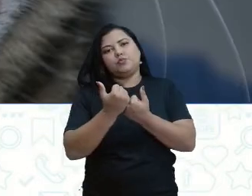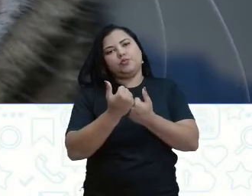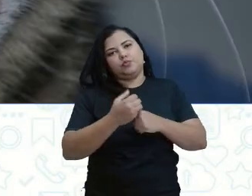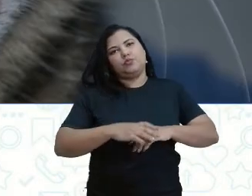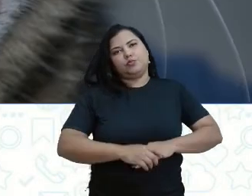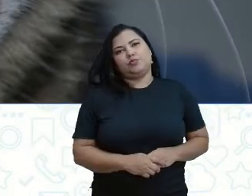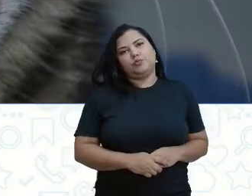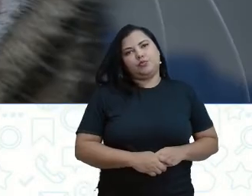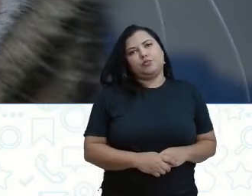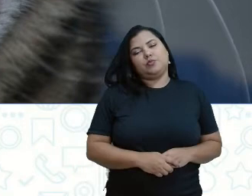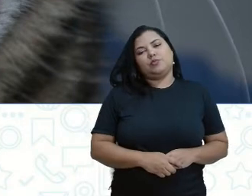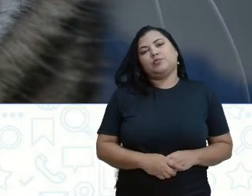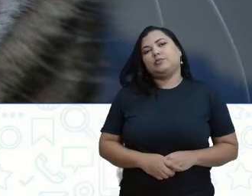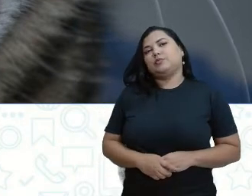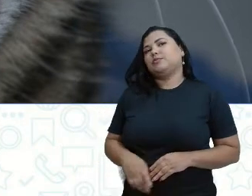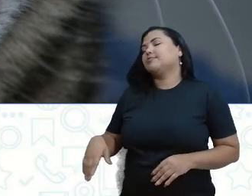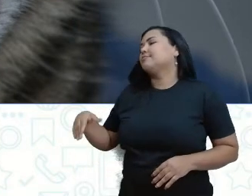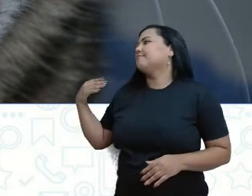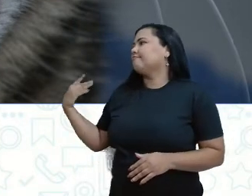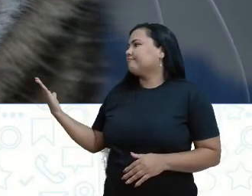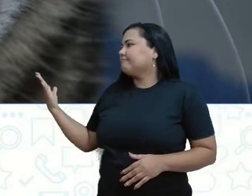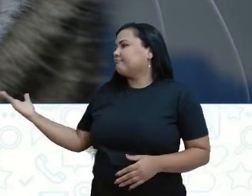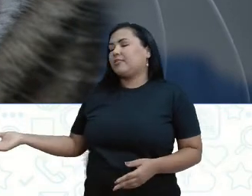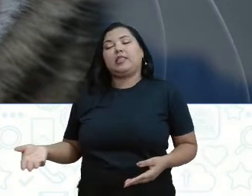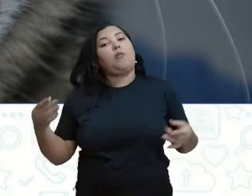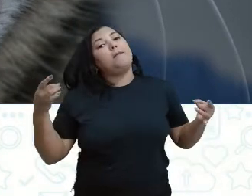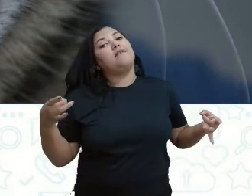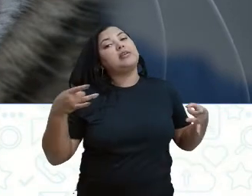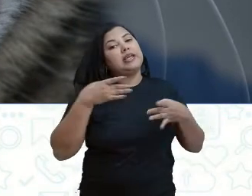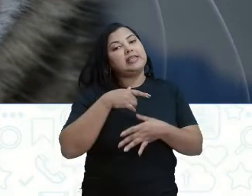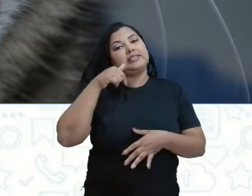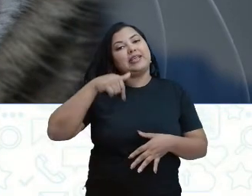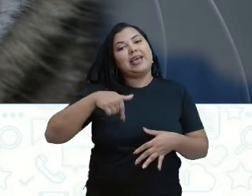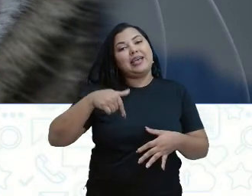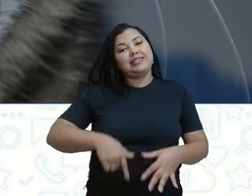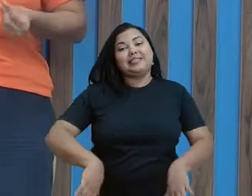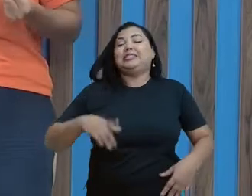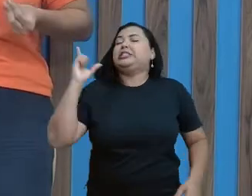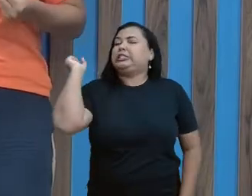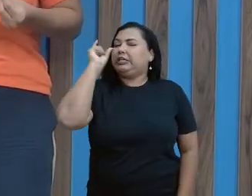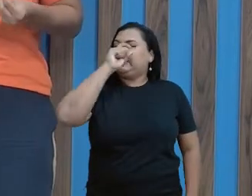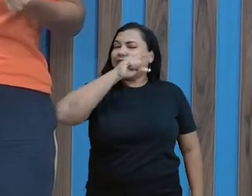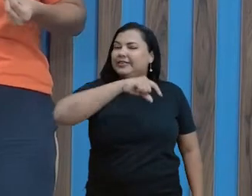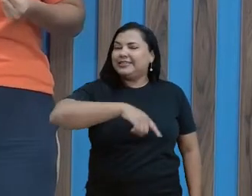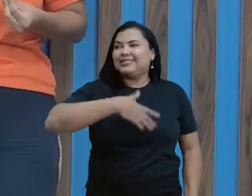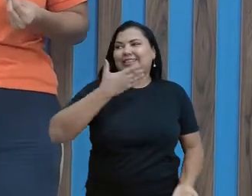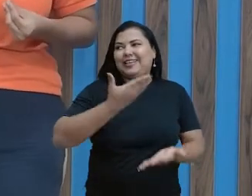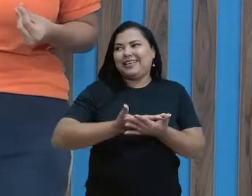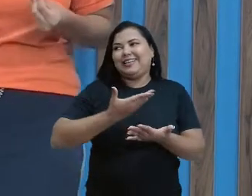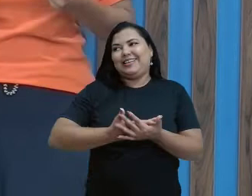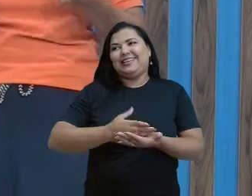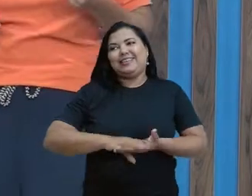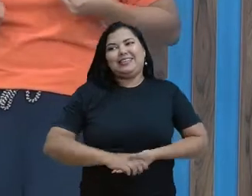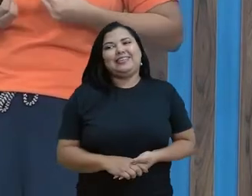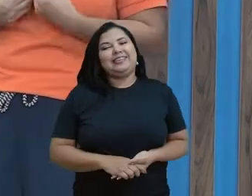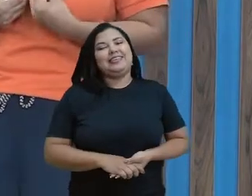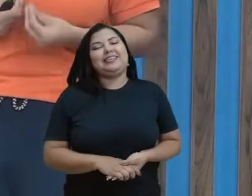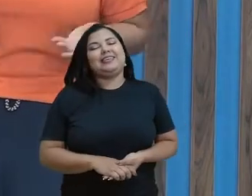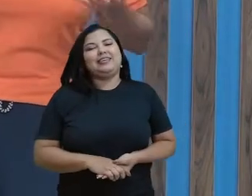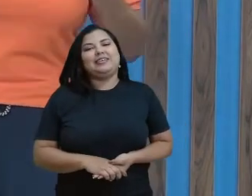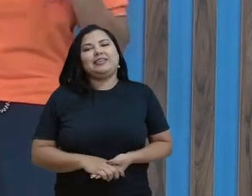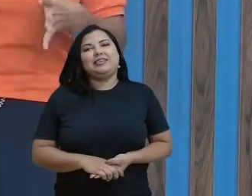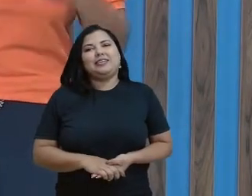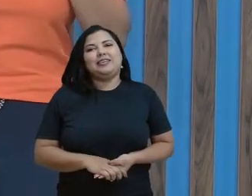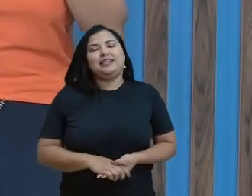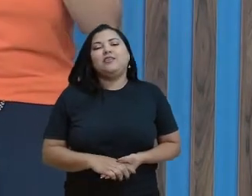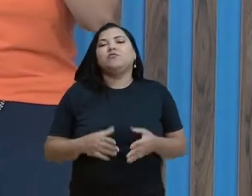é estudioso, na verdade. E aí, finalmente, para casa, para acabar este suplício coletivo, eu acho, eu